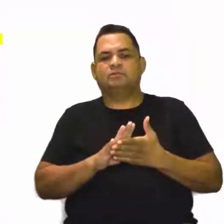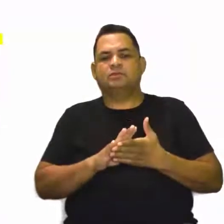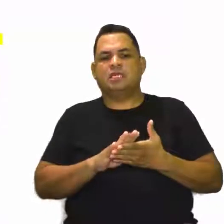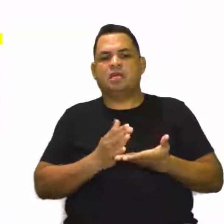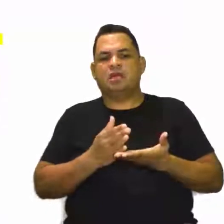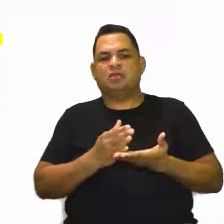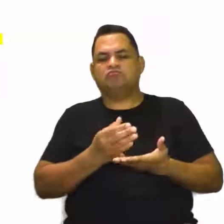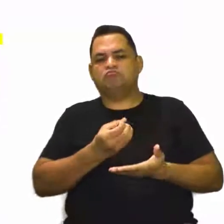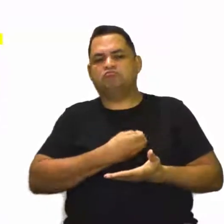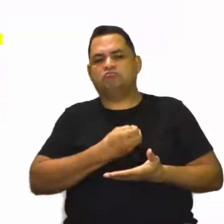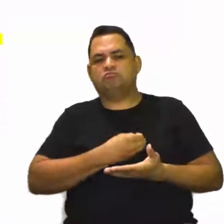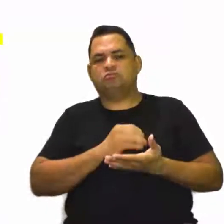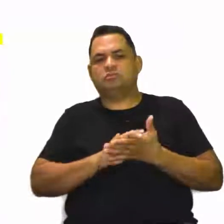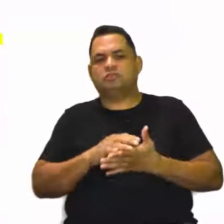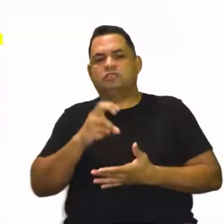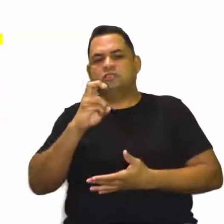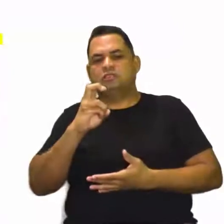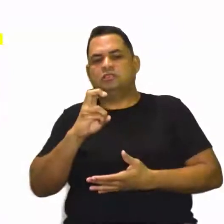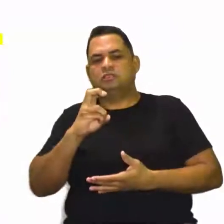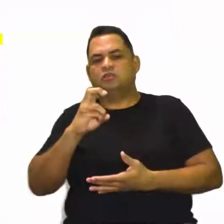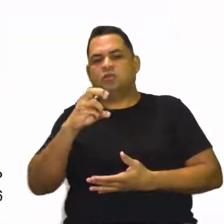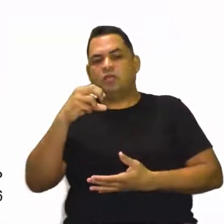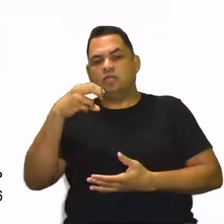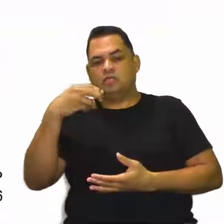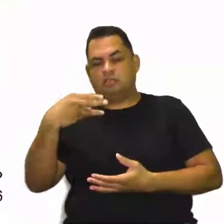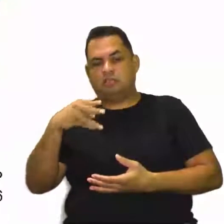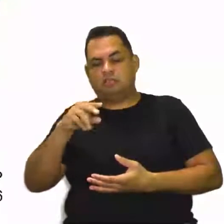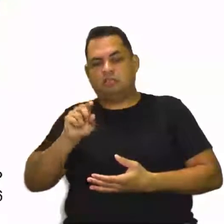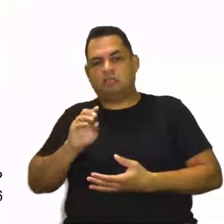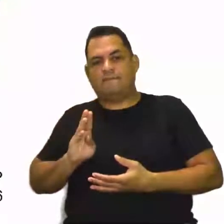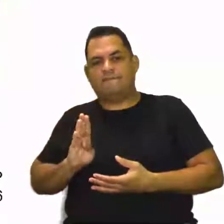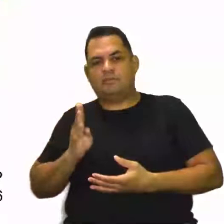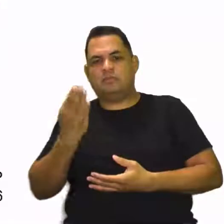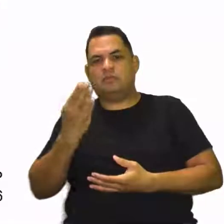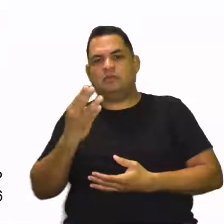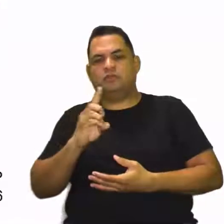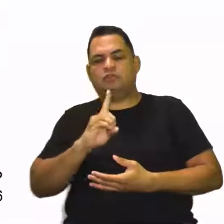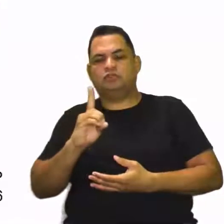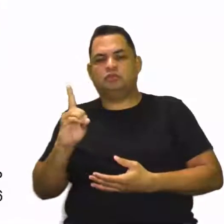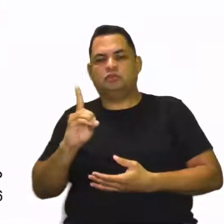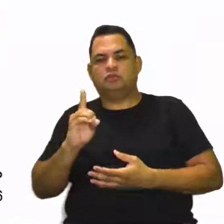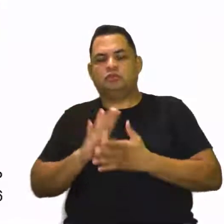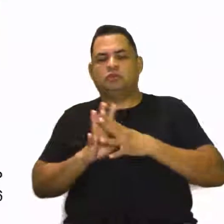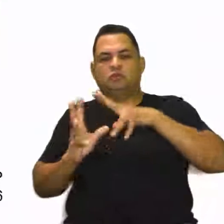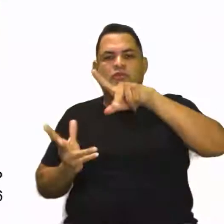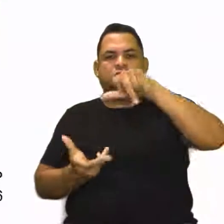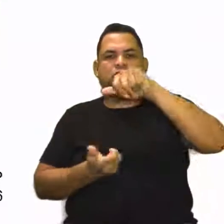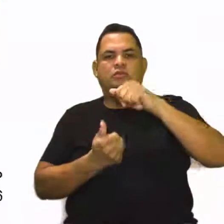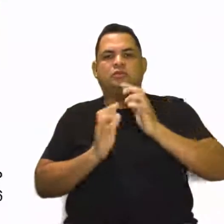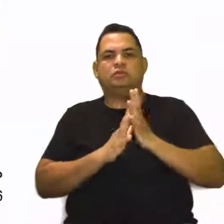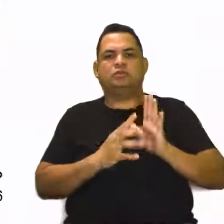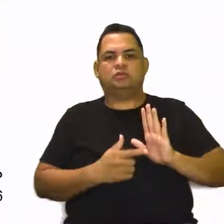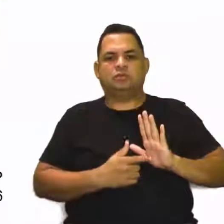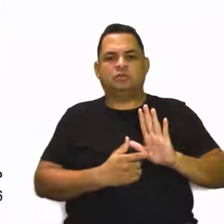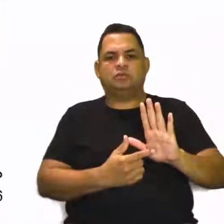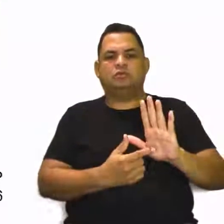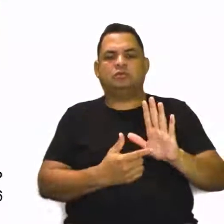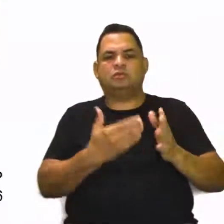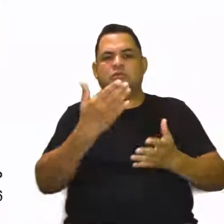53 bilhões de dólares no mundo. A gente traz aqui